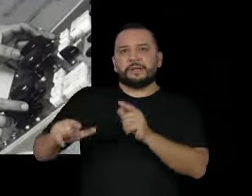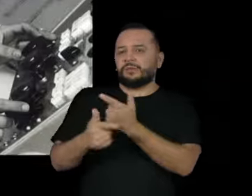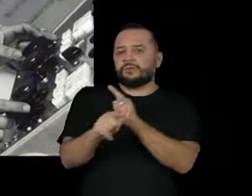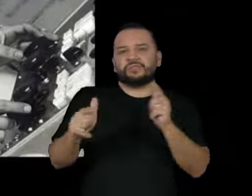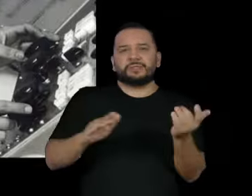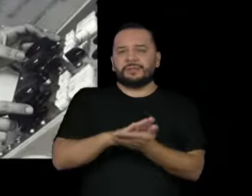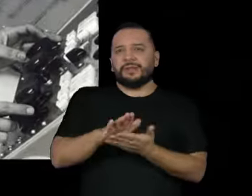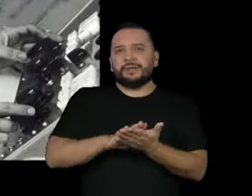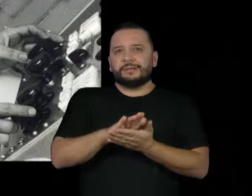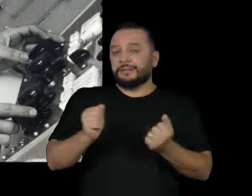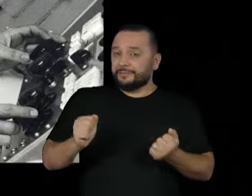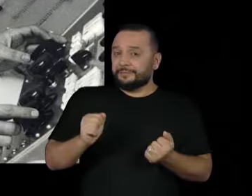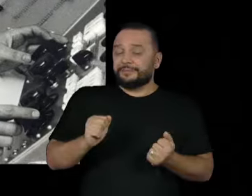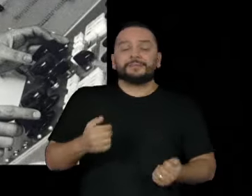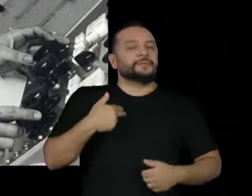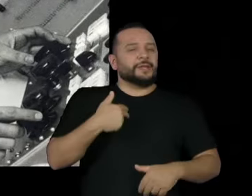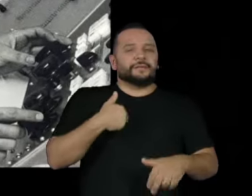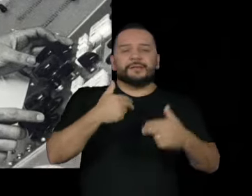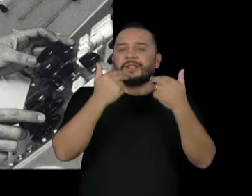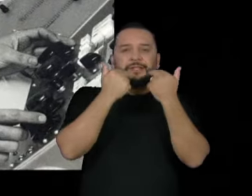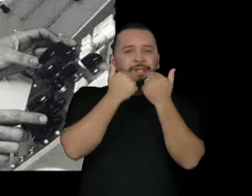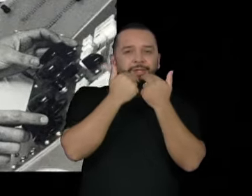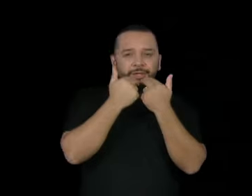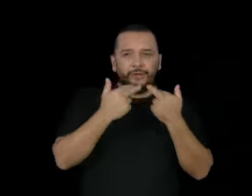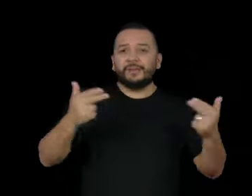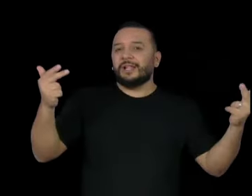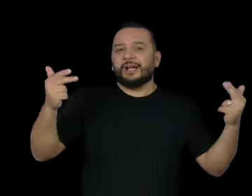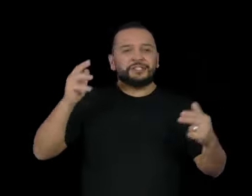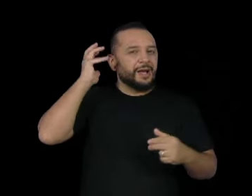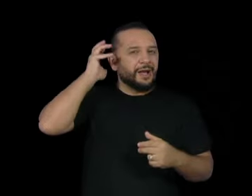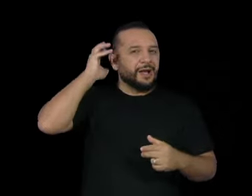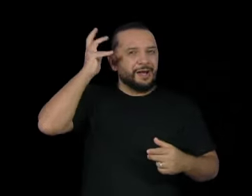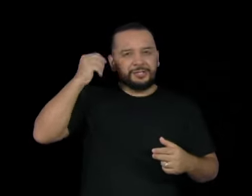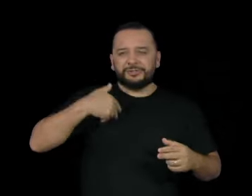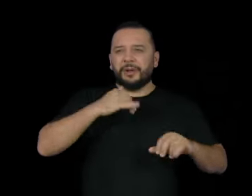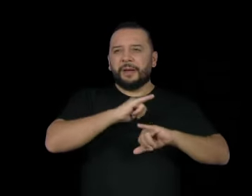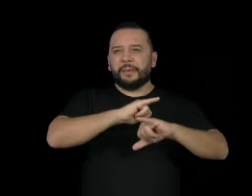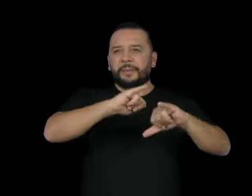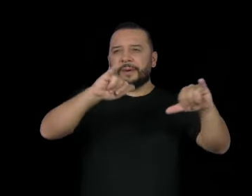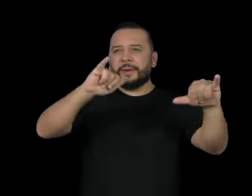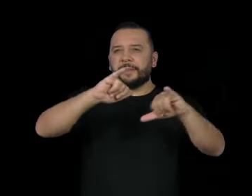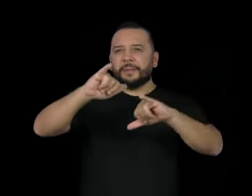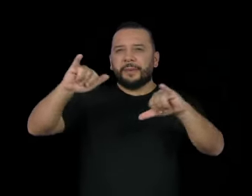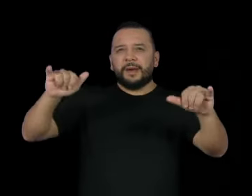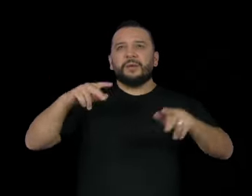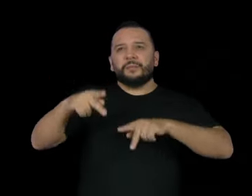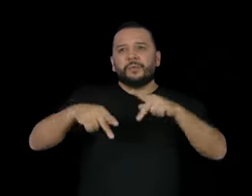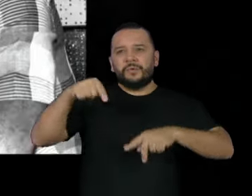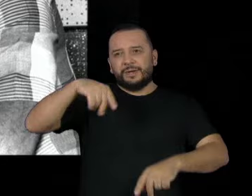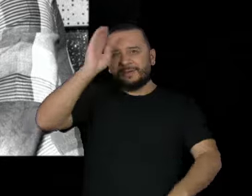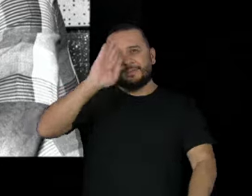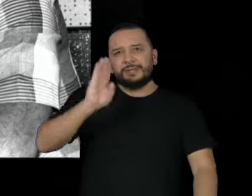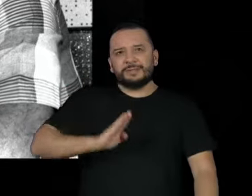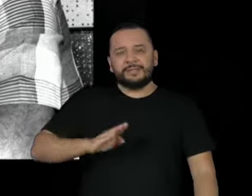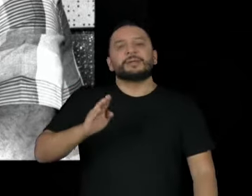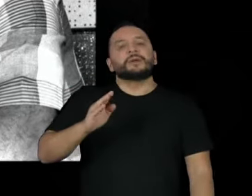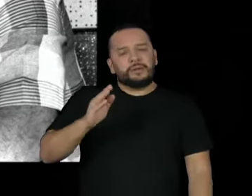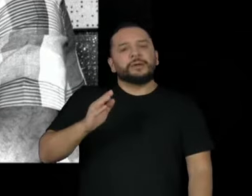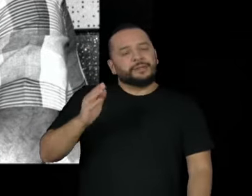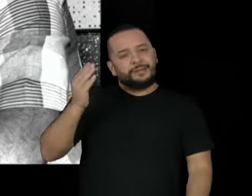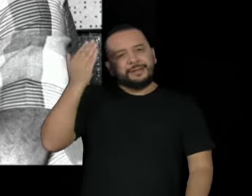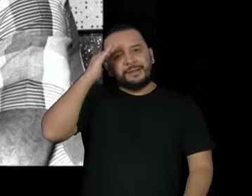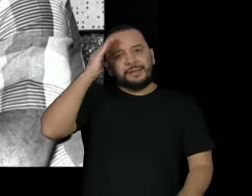Com a novidade, nos mais longínquos recantos do país, os brasileiros puderam finalmente ter acesso a